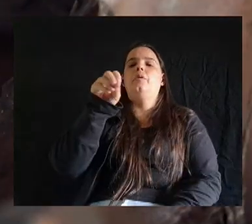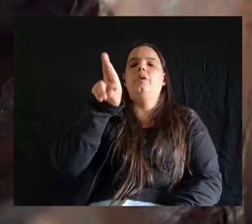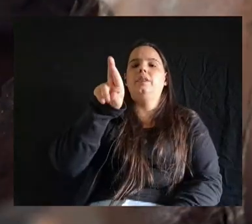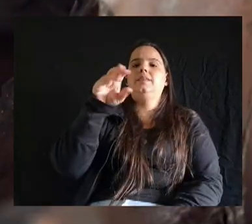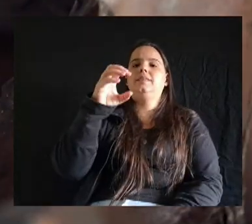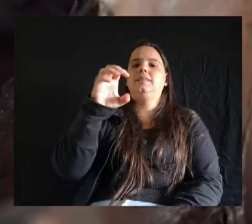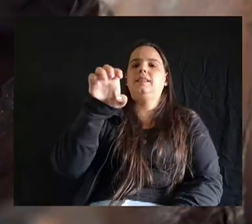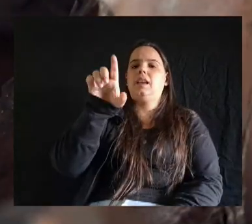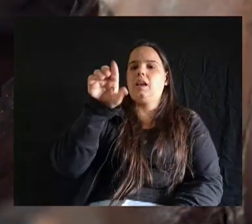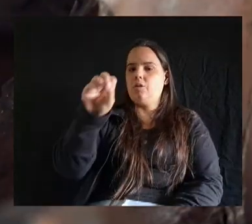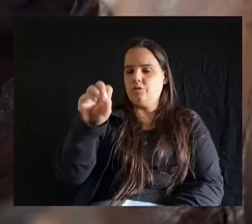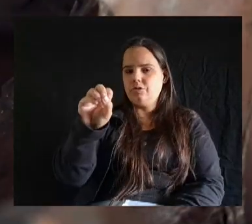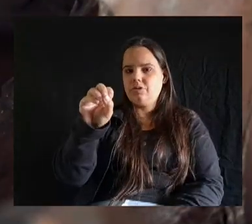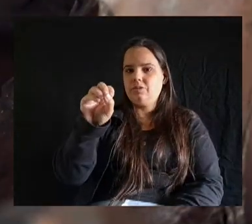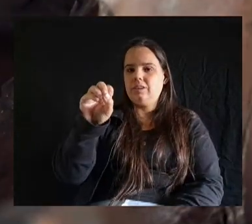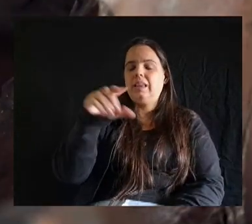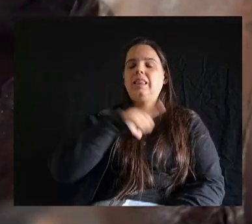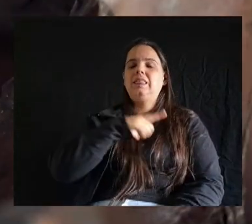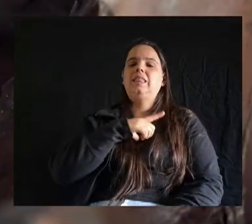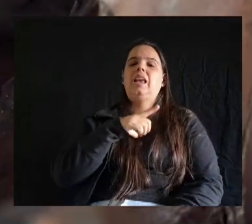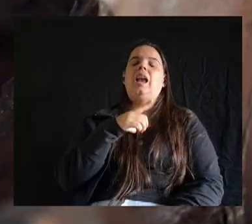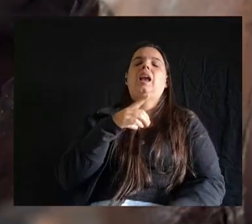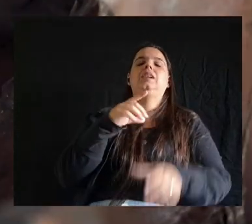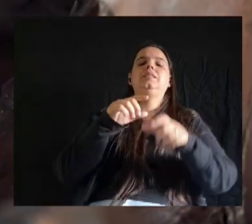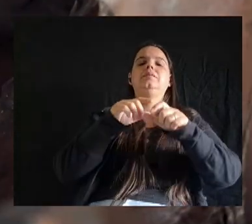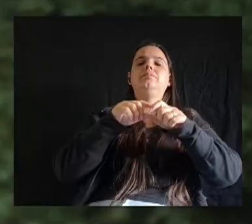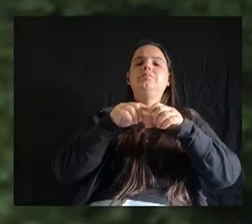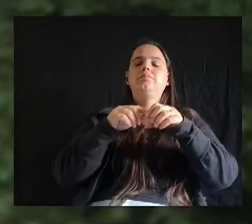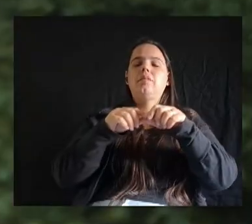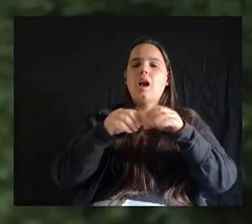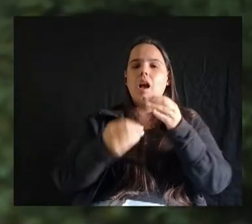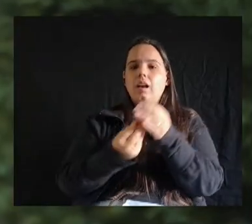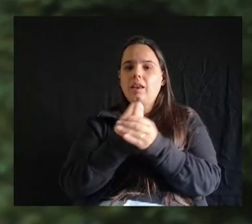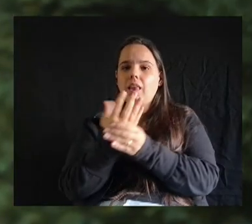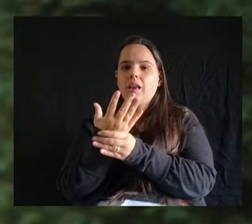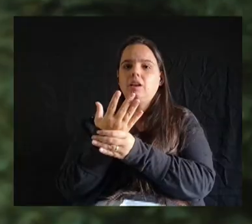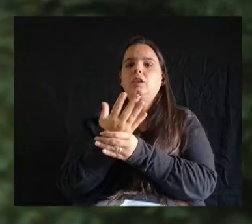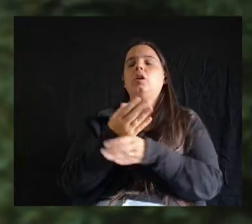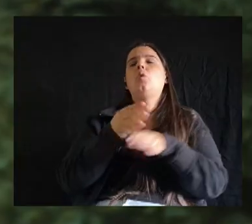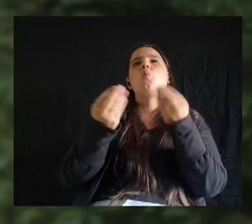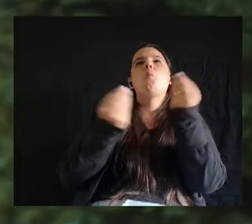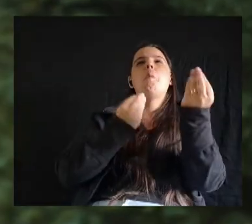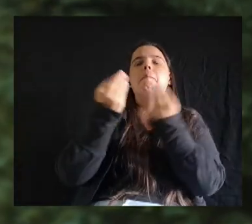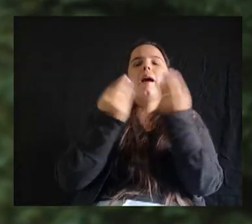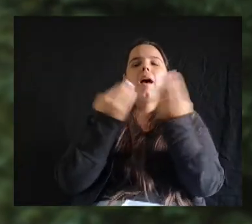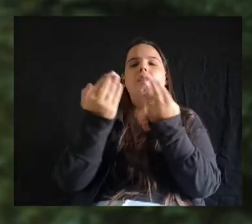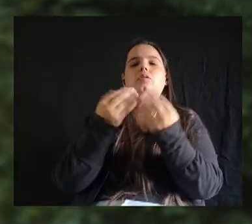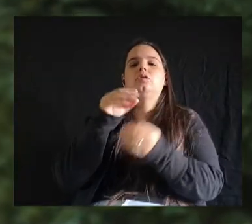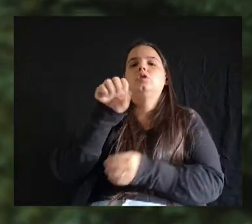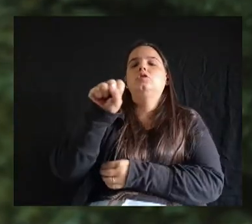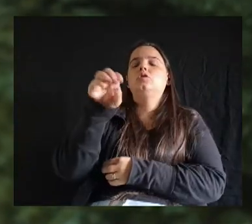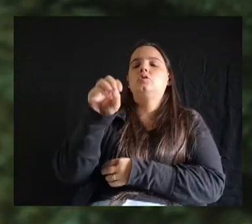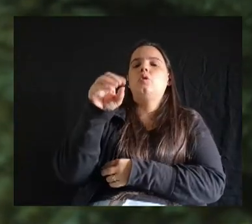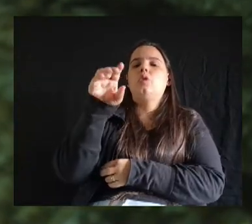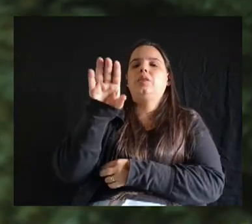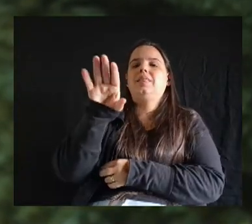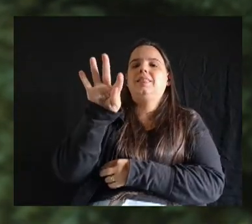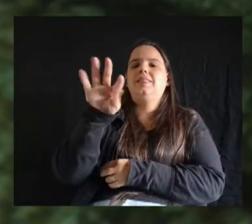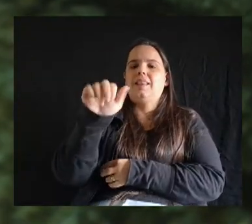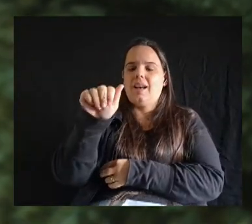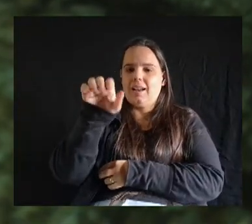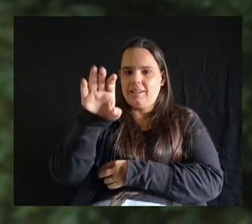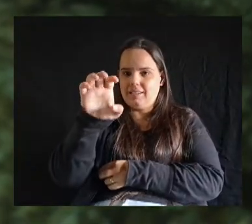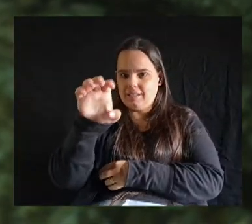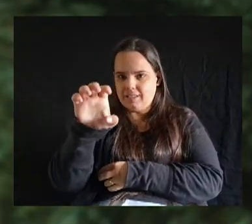gigas desenvolvem algo parecido com sotaques. A pesquisa, publicada na revista Ecology and